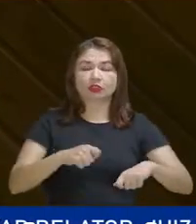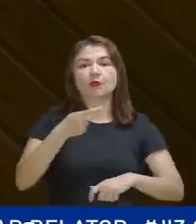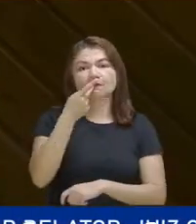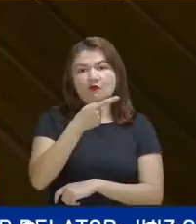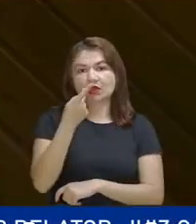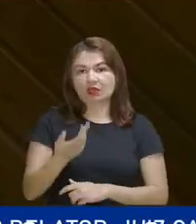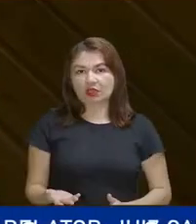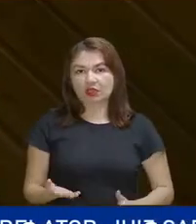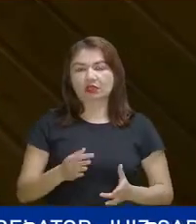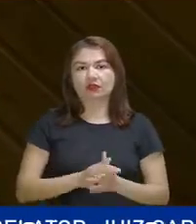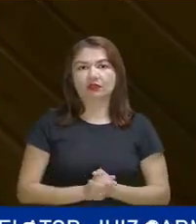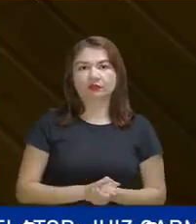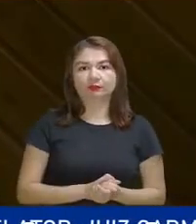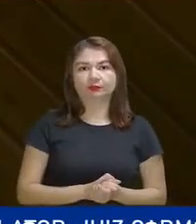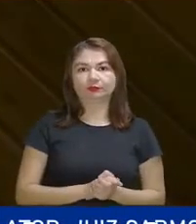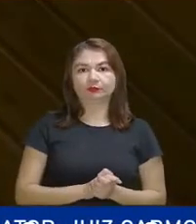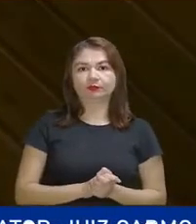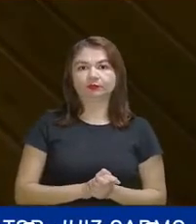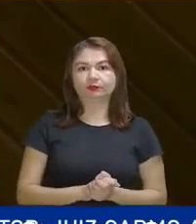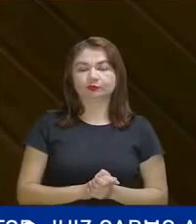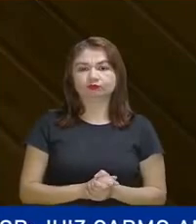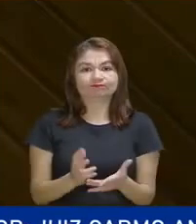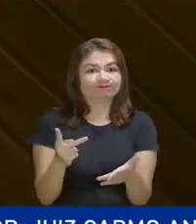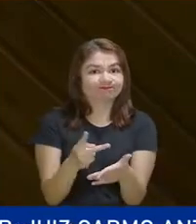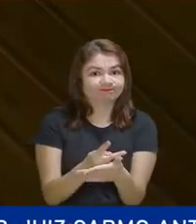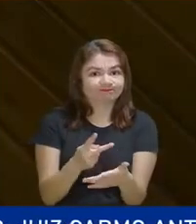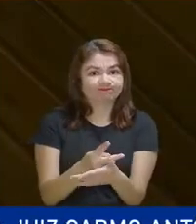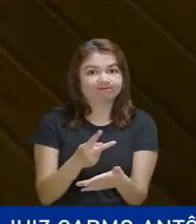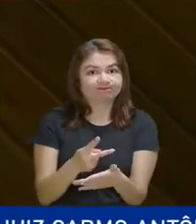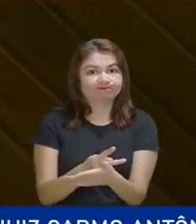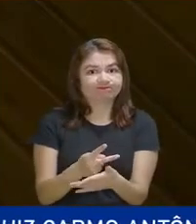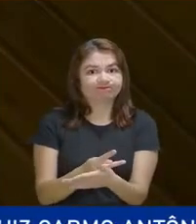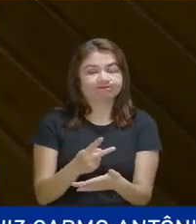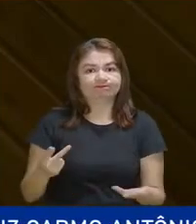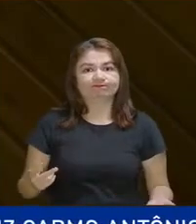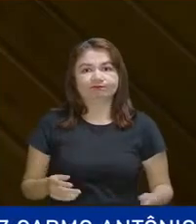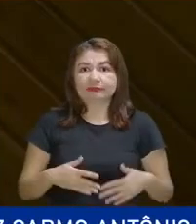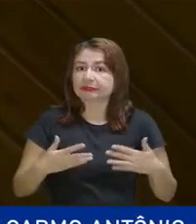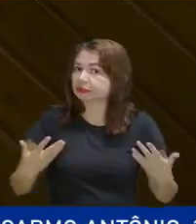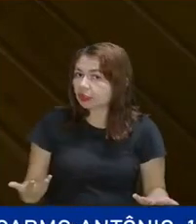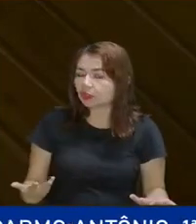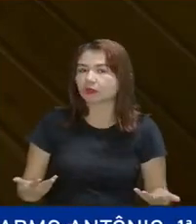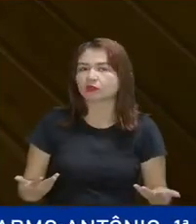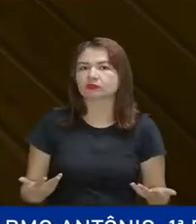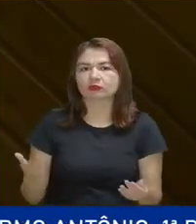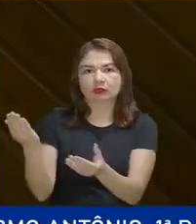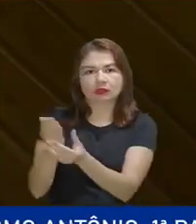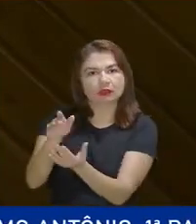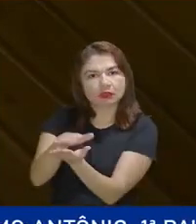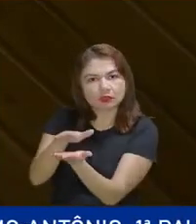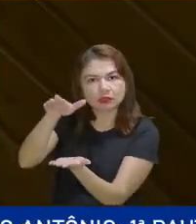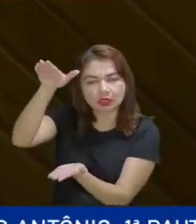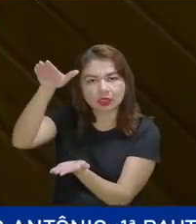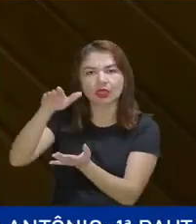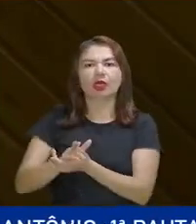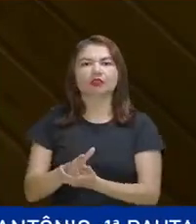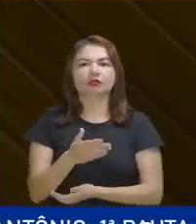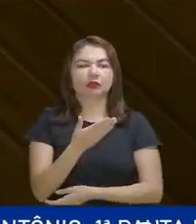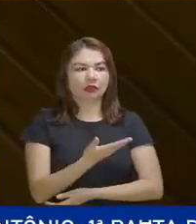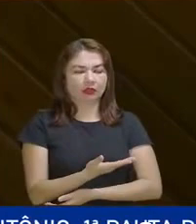falar de abuso, é necessário que, no caso dos autos, como narrou Vossa Excelência,